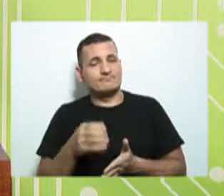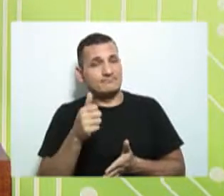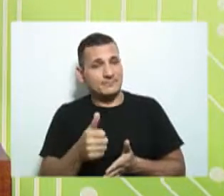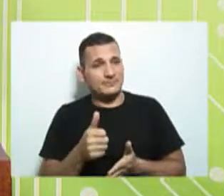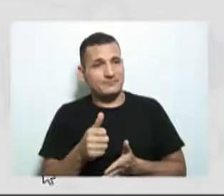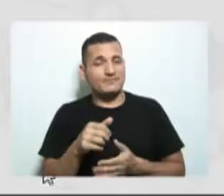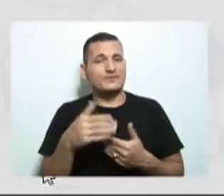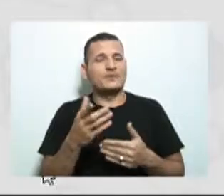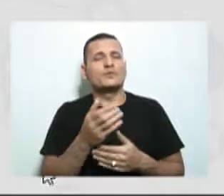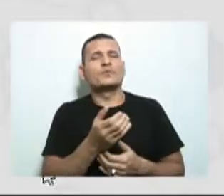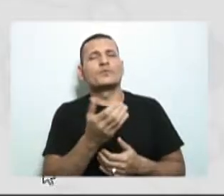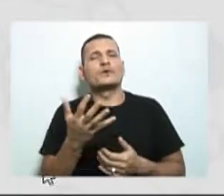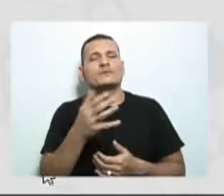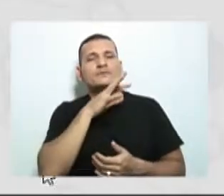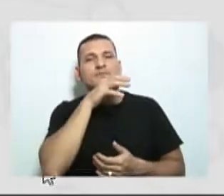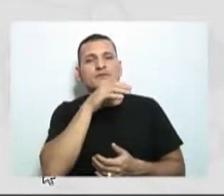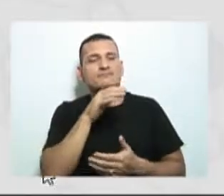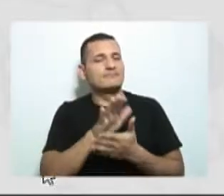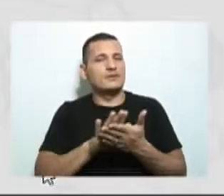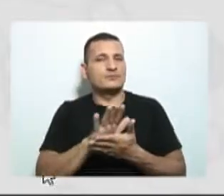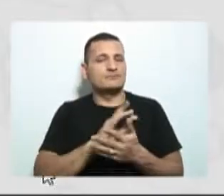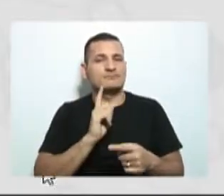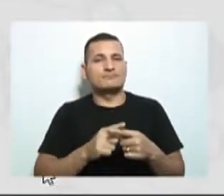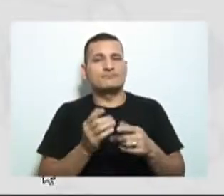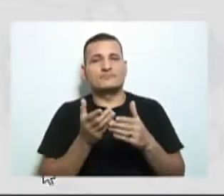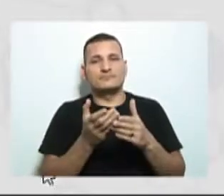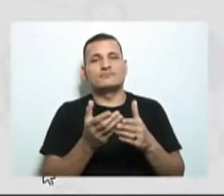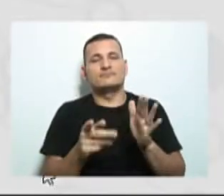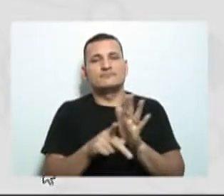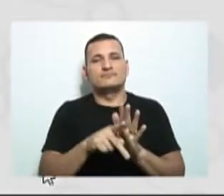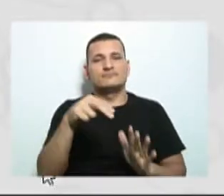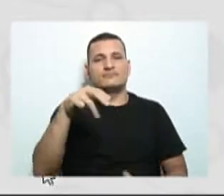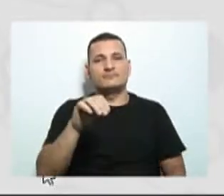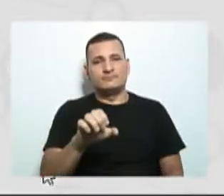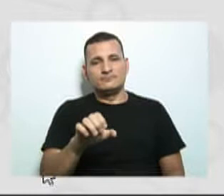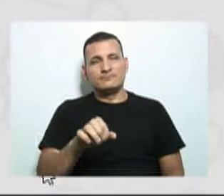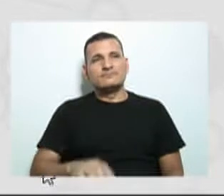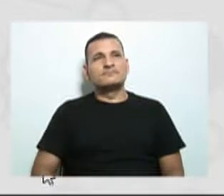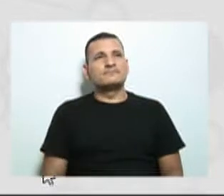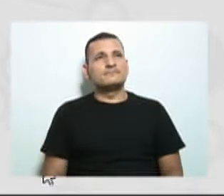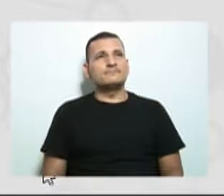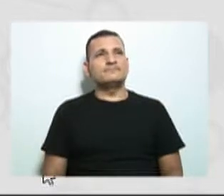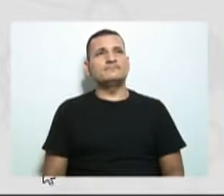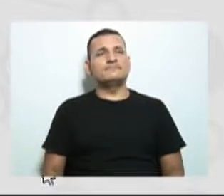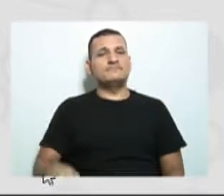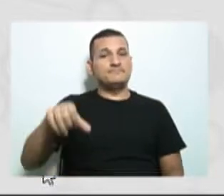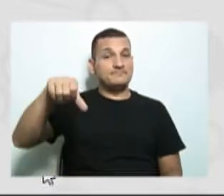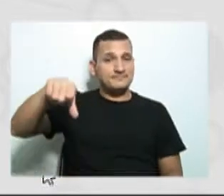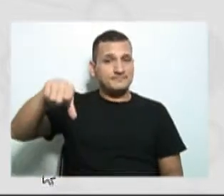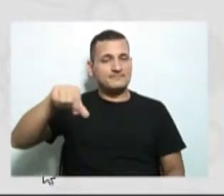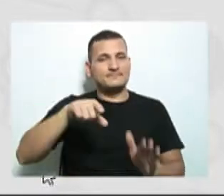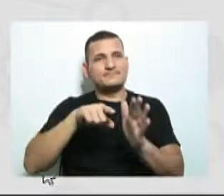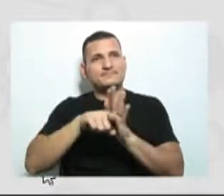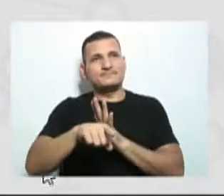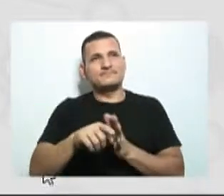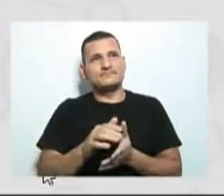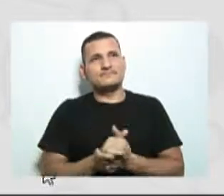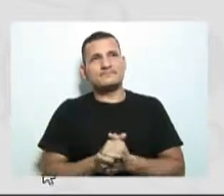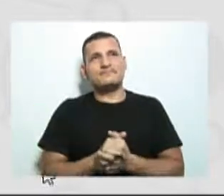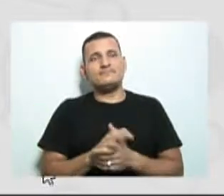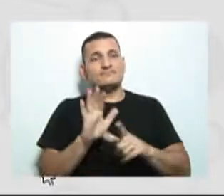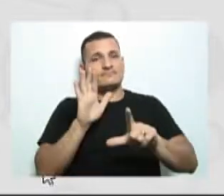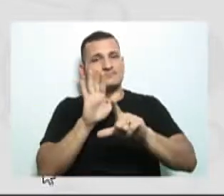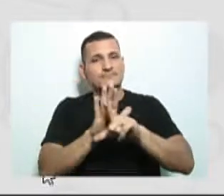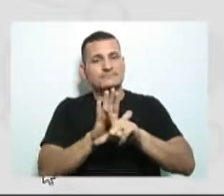Então, quantos animais? Nenhum, porque a arca é de Noé. Próxima pergunta. Sério, hein? Pela legislação brasileira,